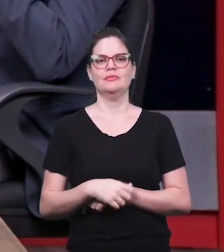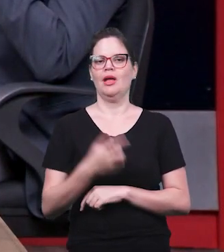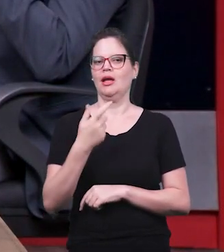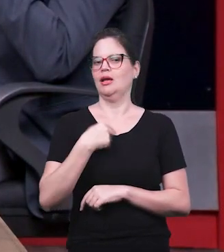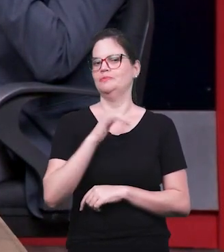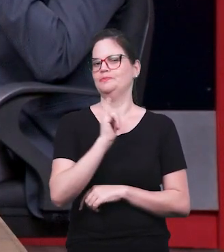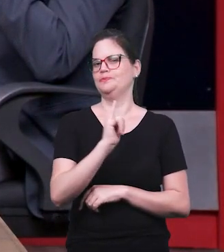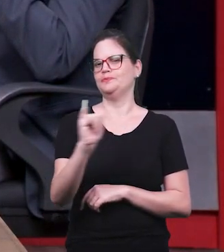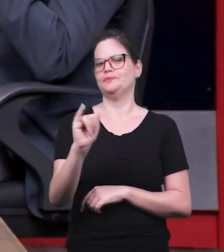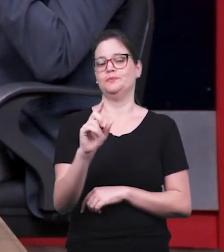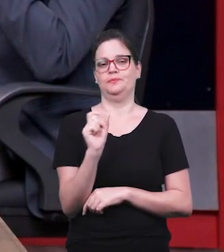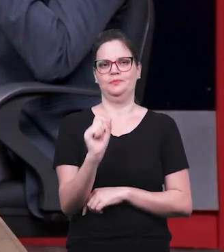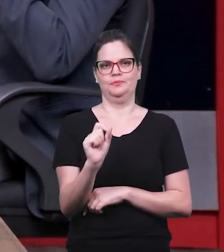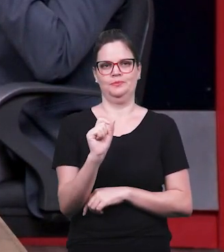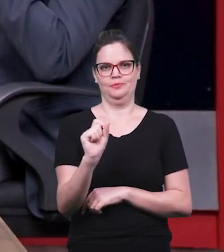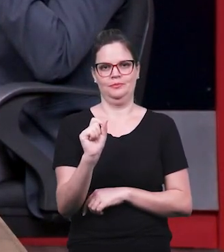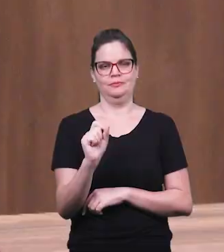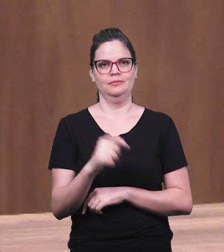assim,